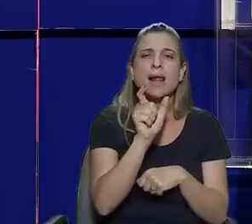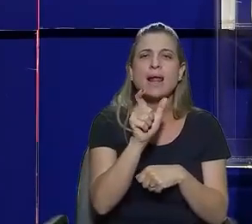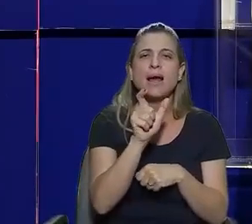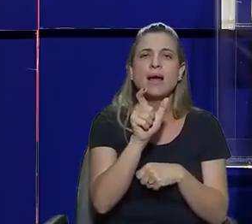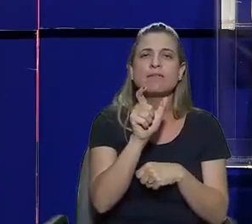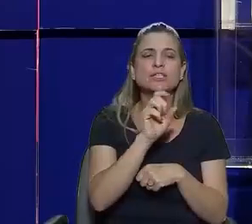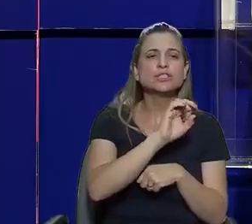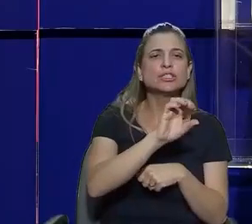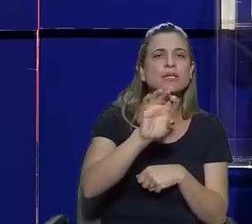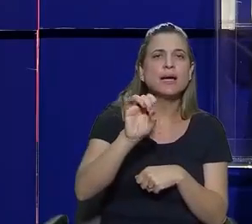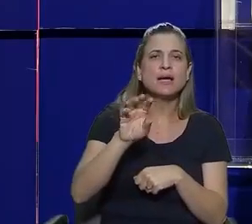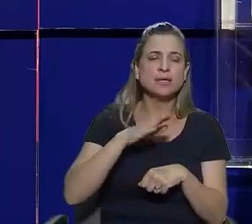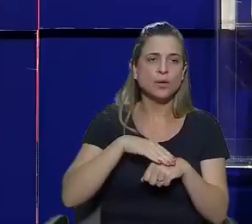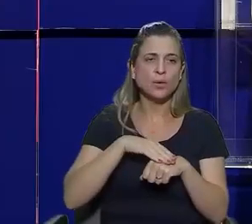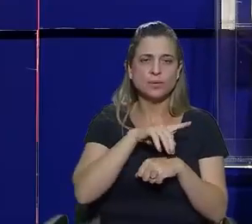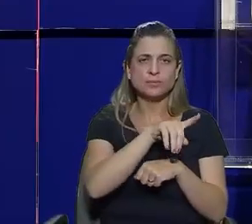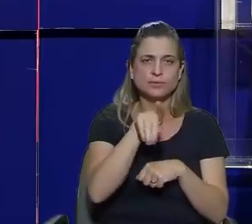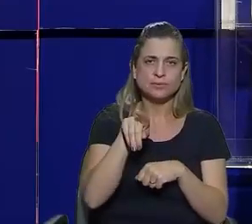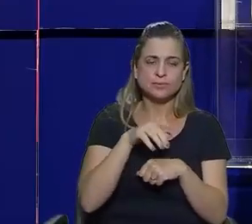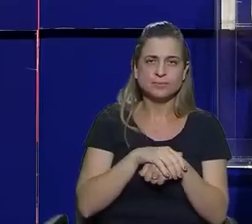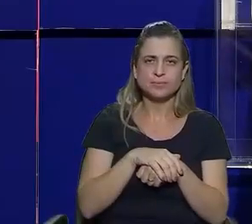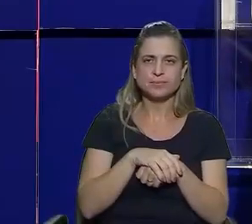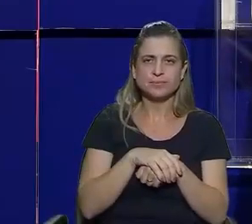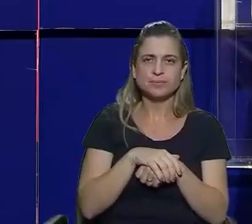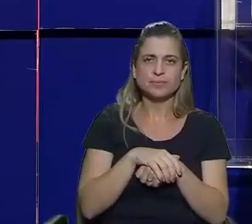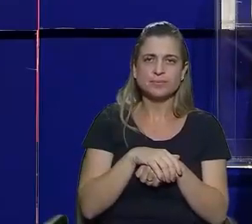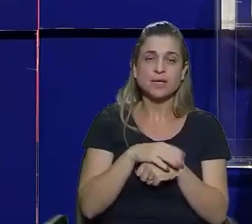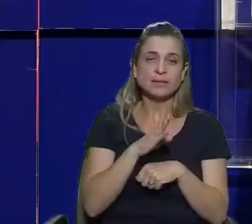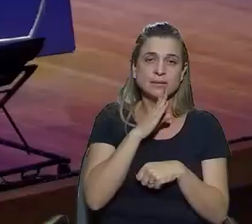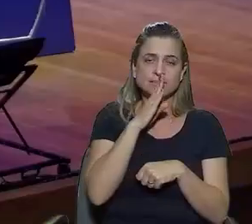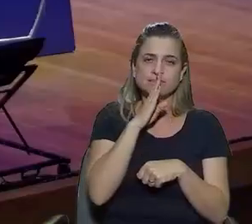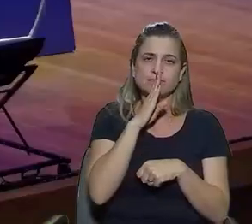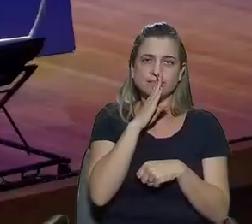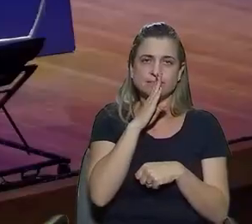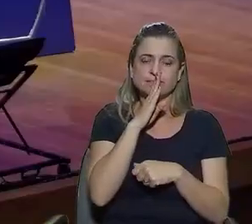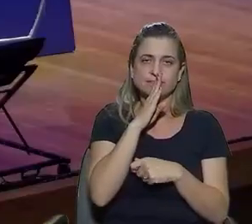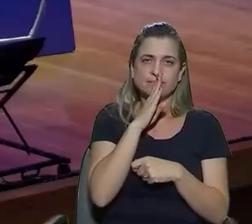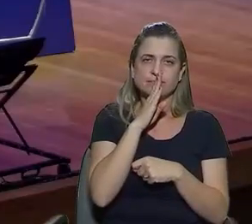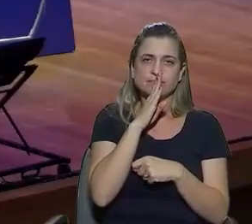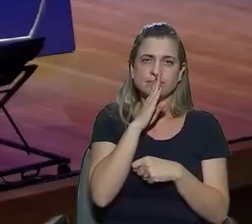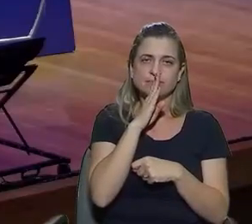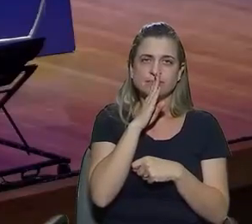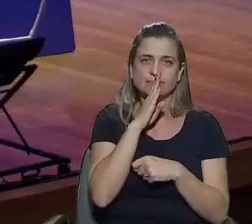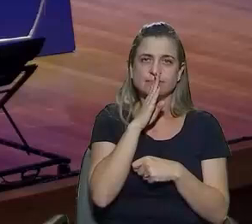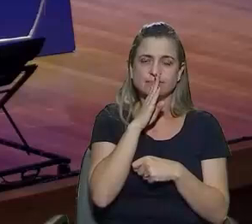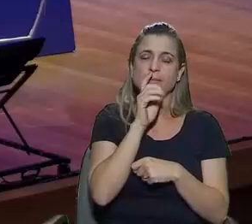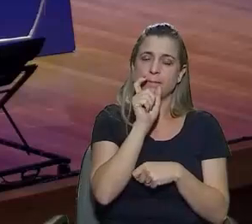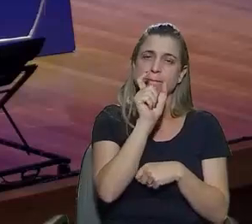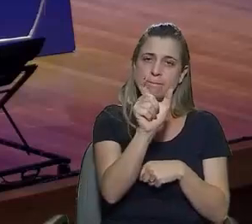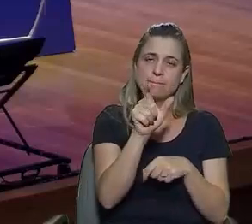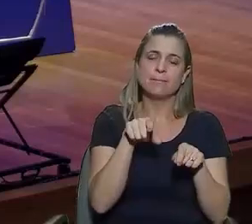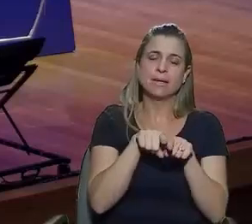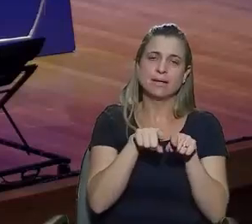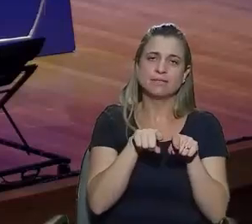obra de cada um de vocês? Primeiro, João. Eu acho que é silêncio. Silêncio. Que não é uma palavra também,